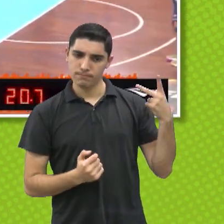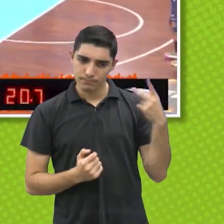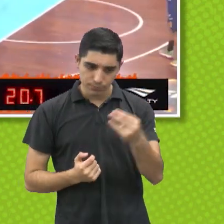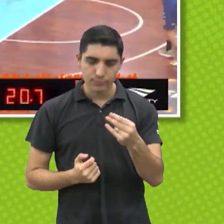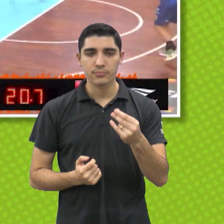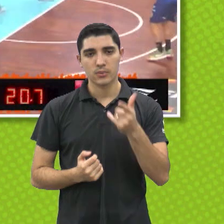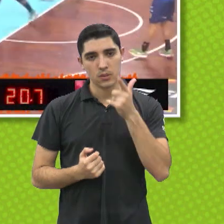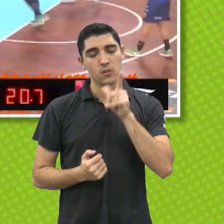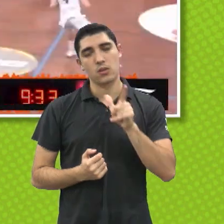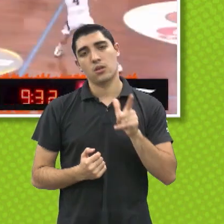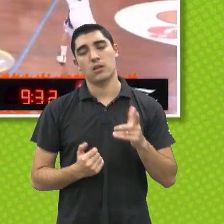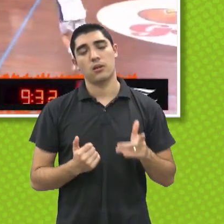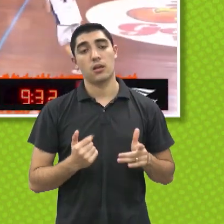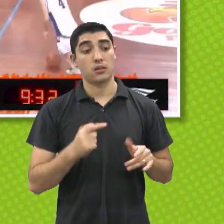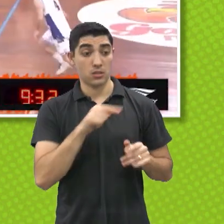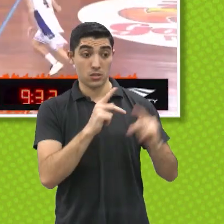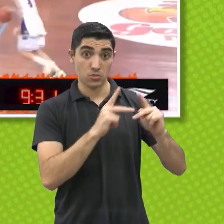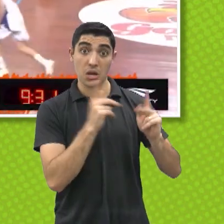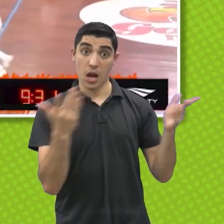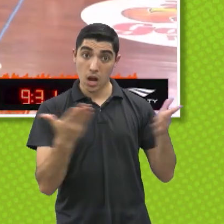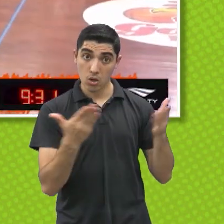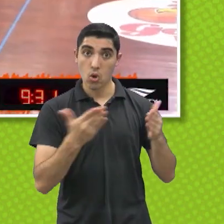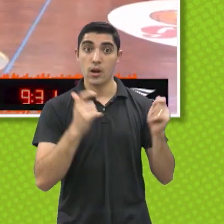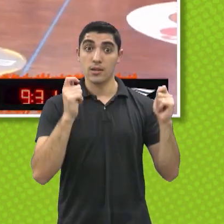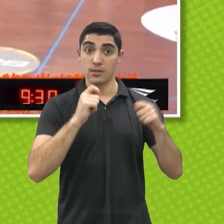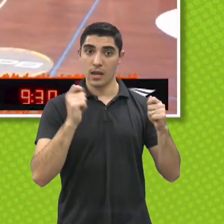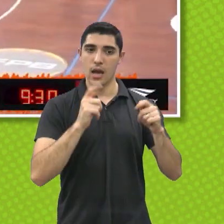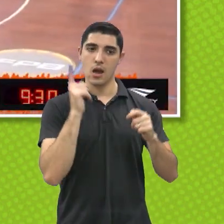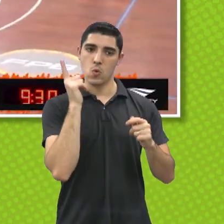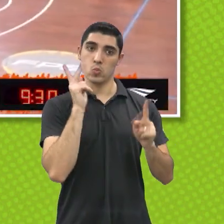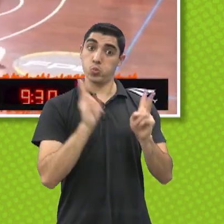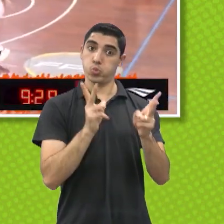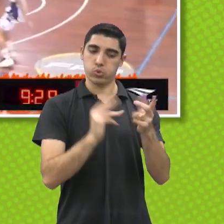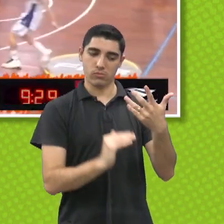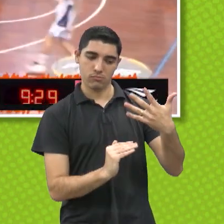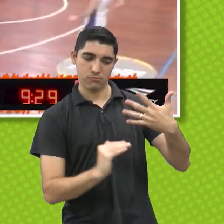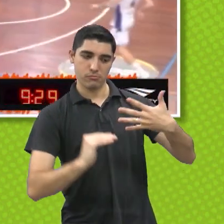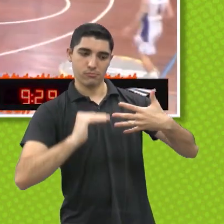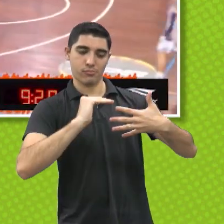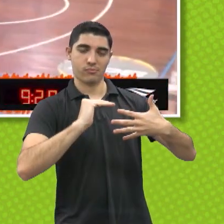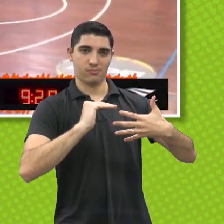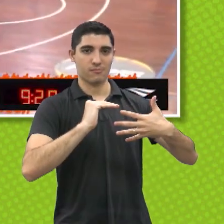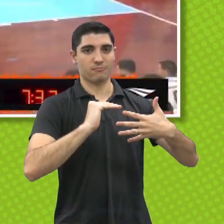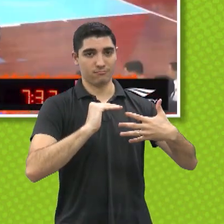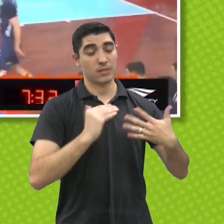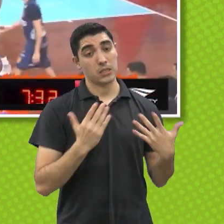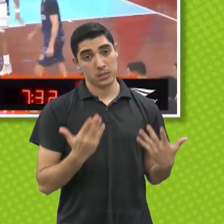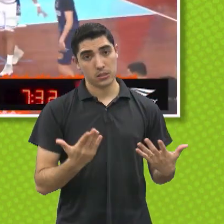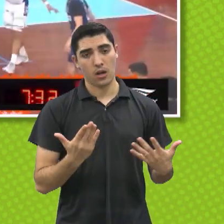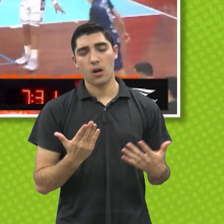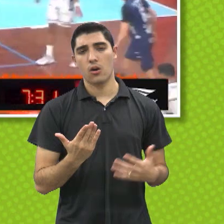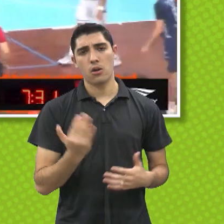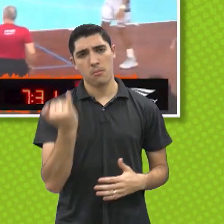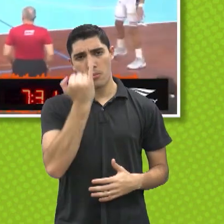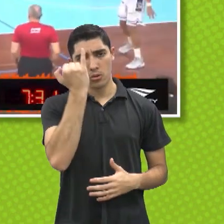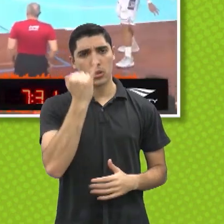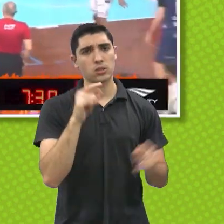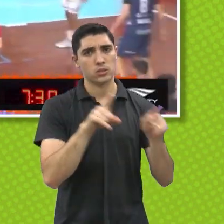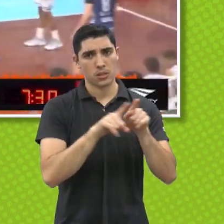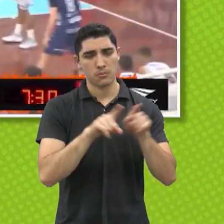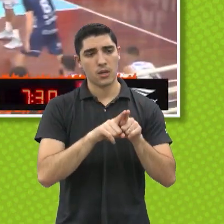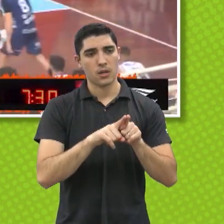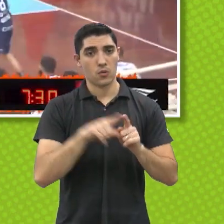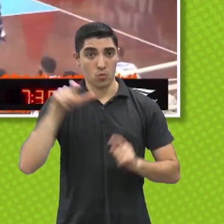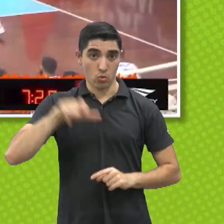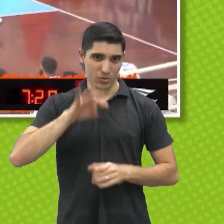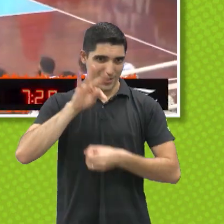que coloca o São José, pode colocar o São José um pouquinho mais acima na tabela, e importante para esse time do Regis Marrelli ganhar